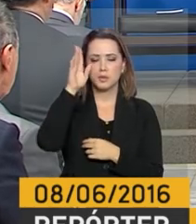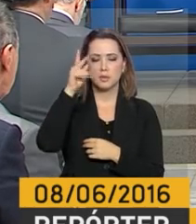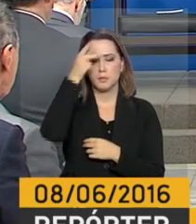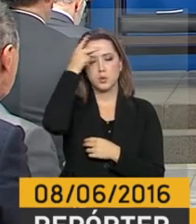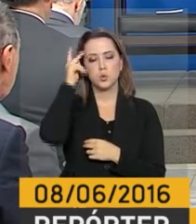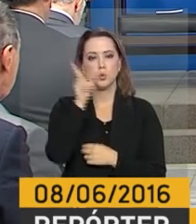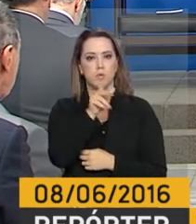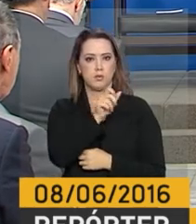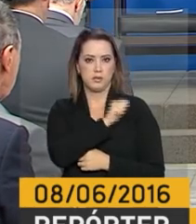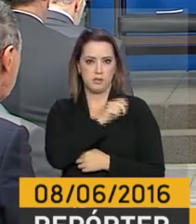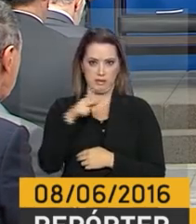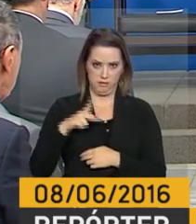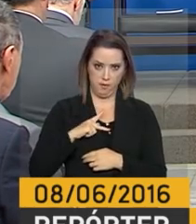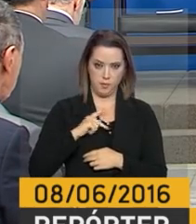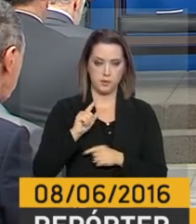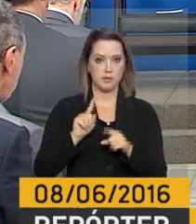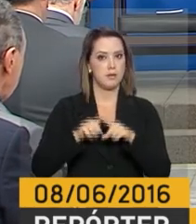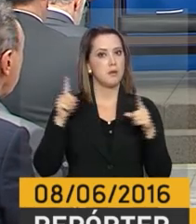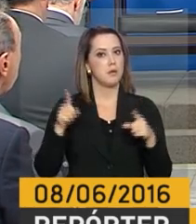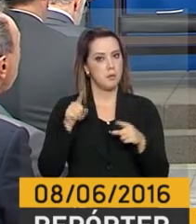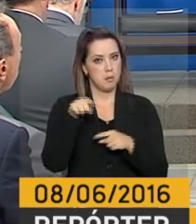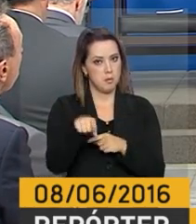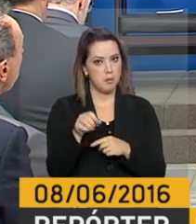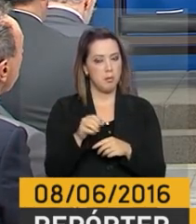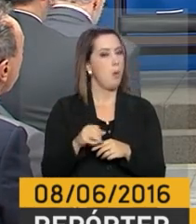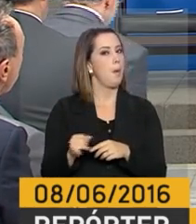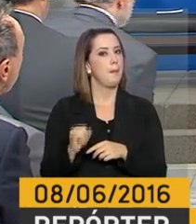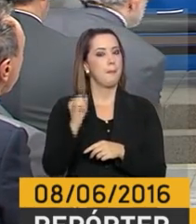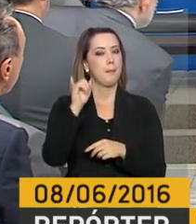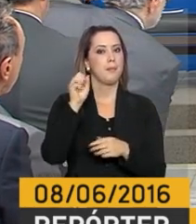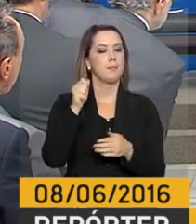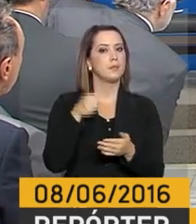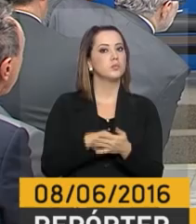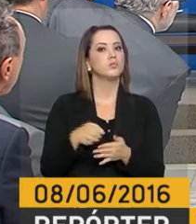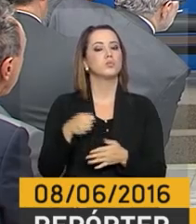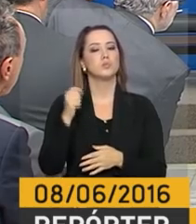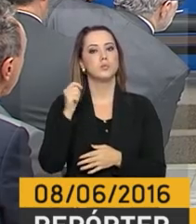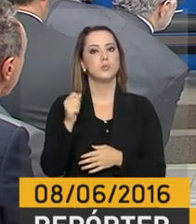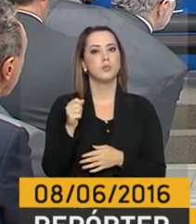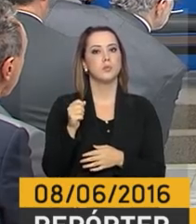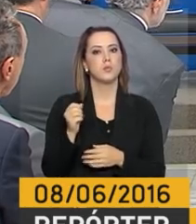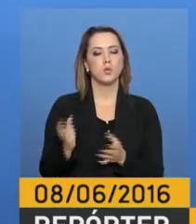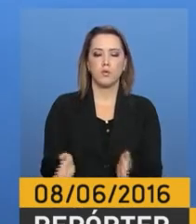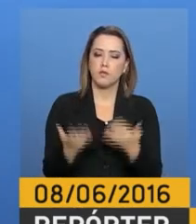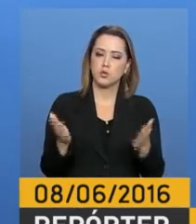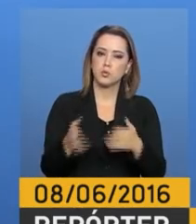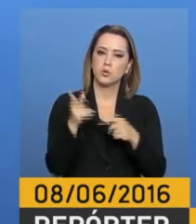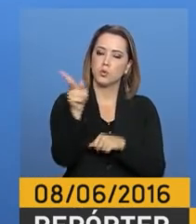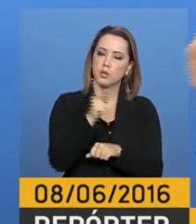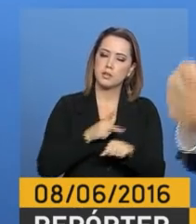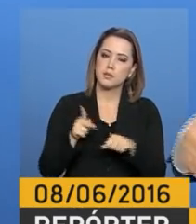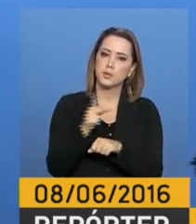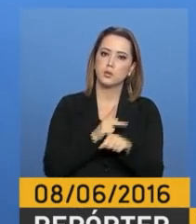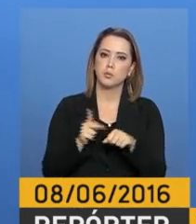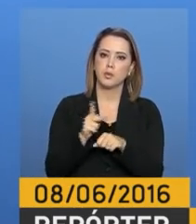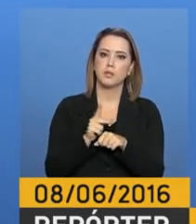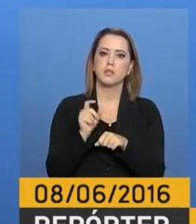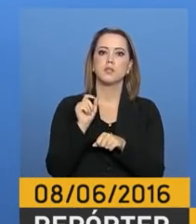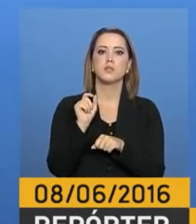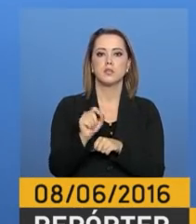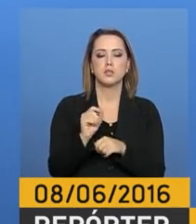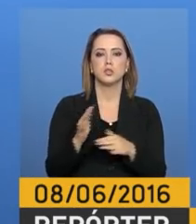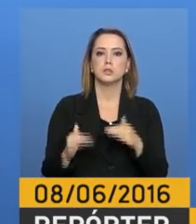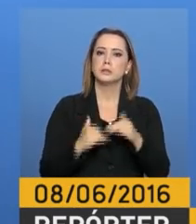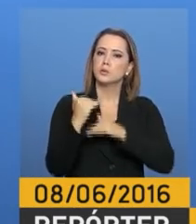recursos preciosos para investimento no crescimento do país no crescimento da